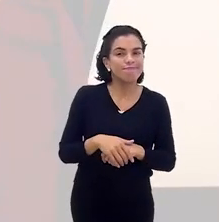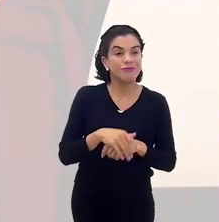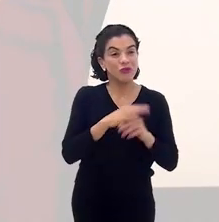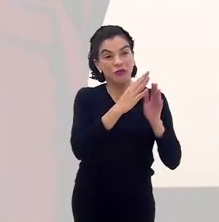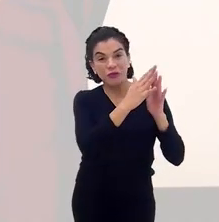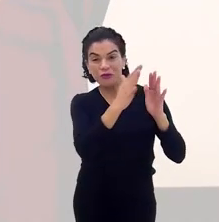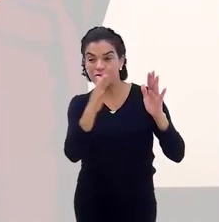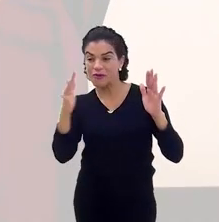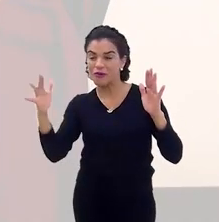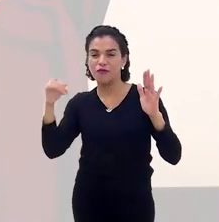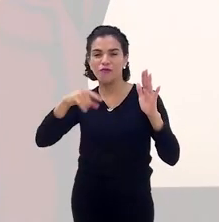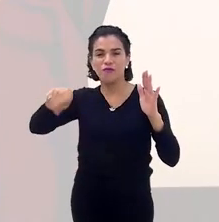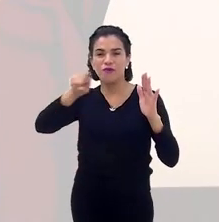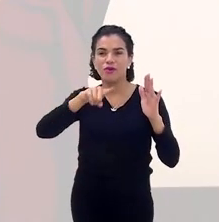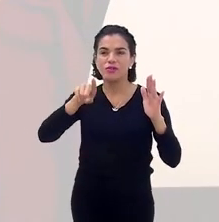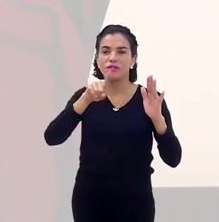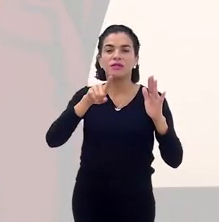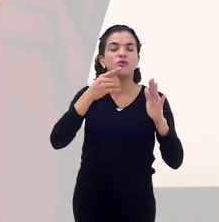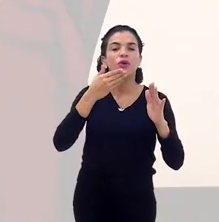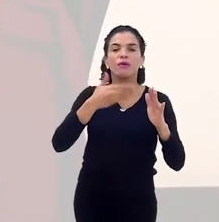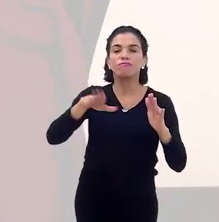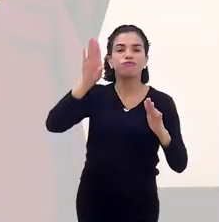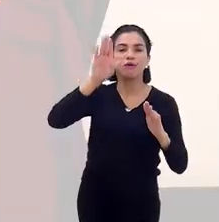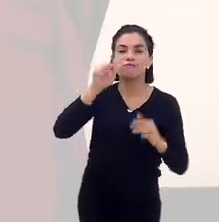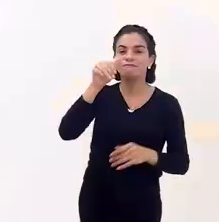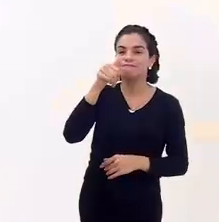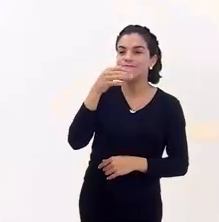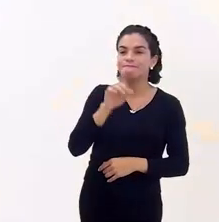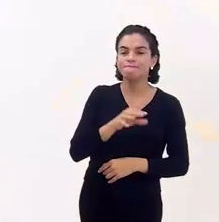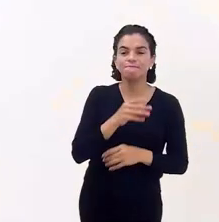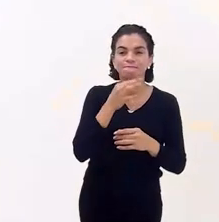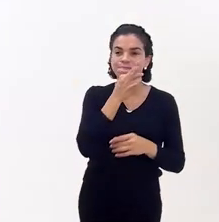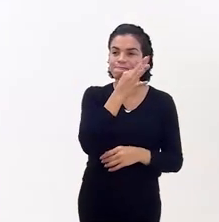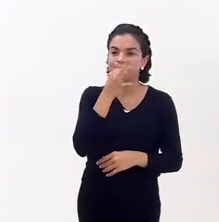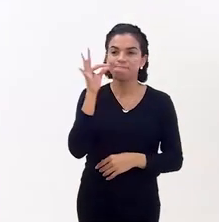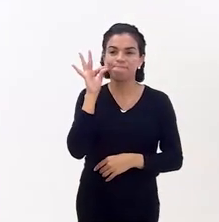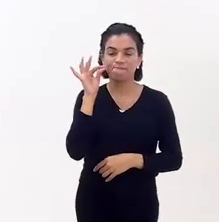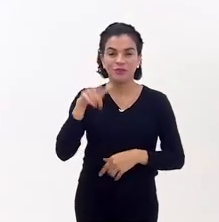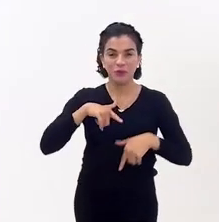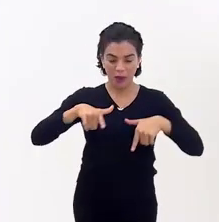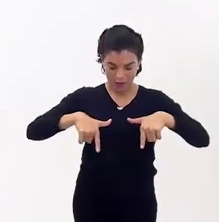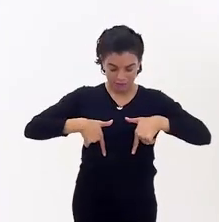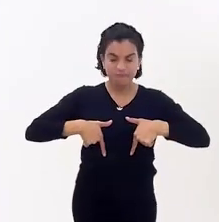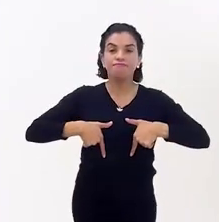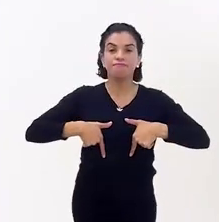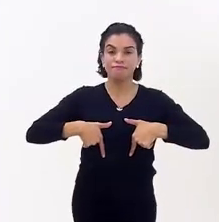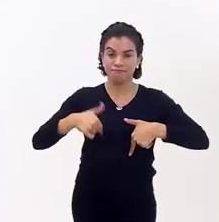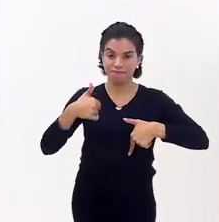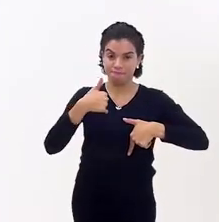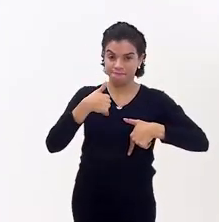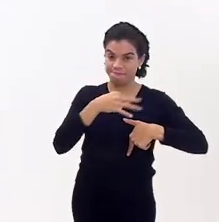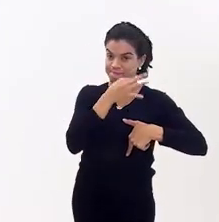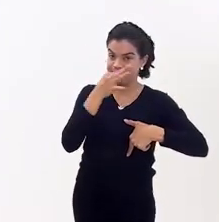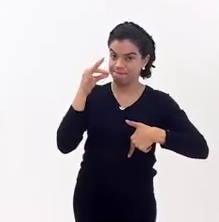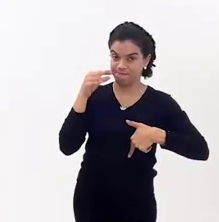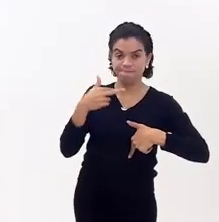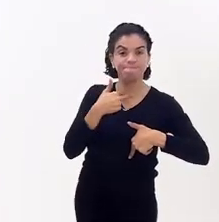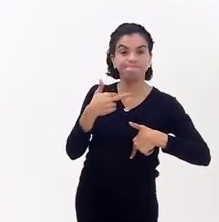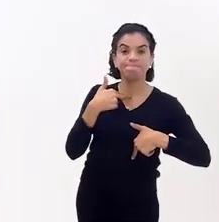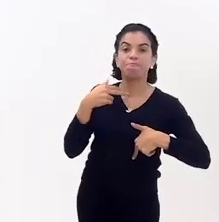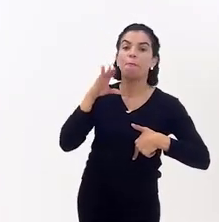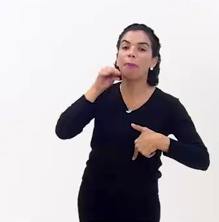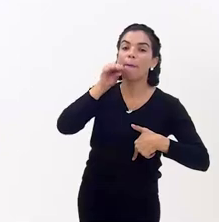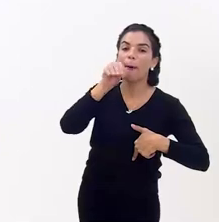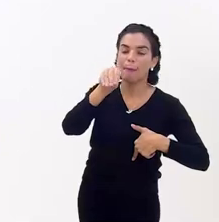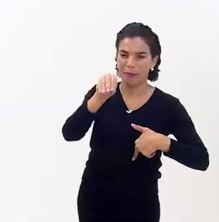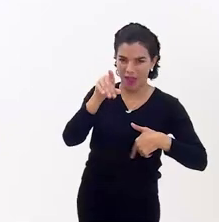em que vocês faziam voto de silêncio. E aí, quando fazia isso, tinha uma plaquinha aqui avisando que aquela pessoa